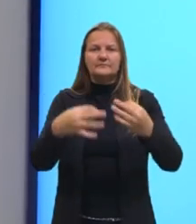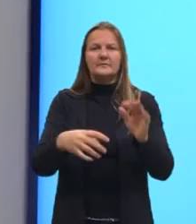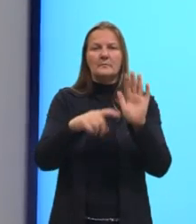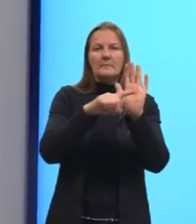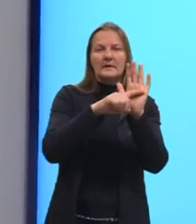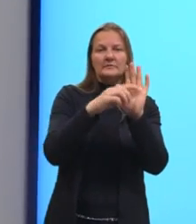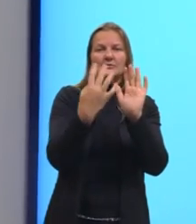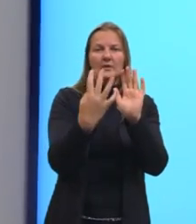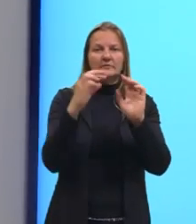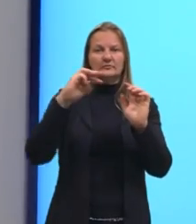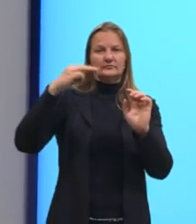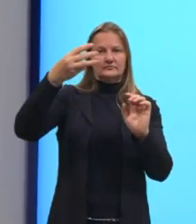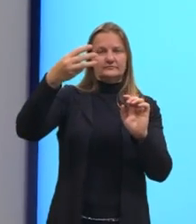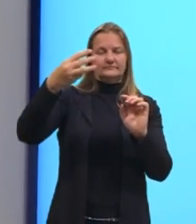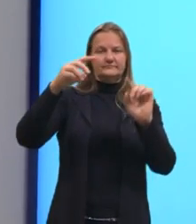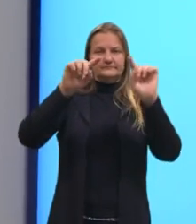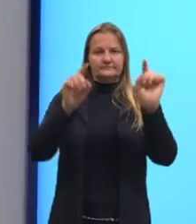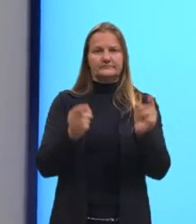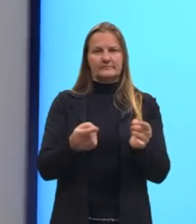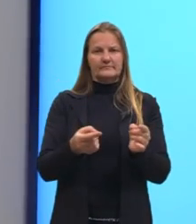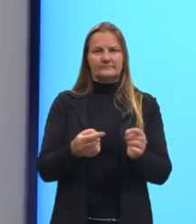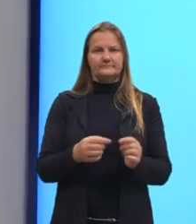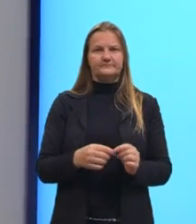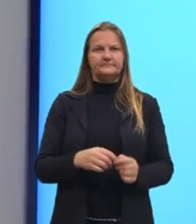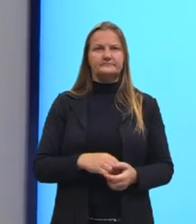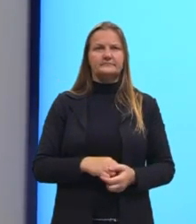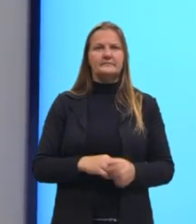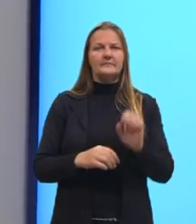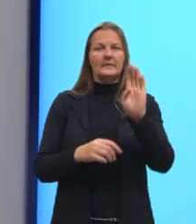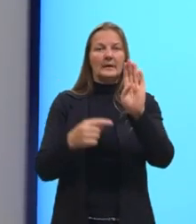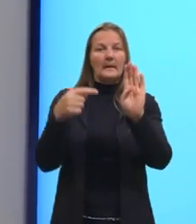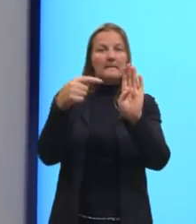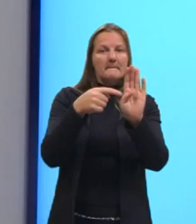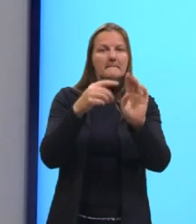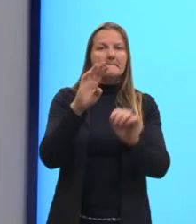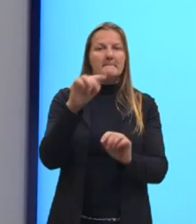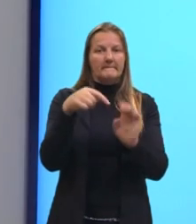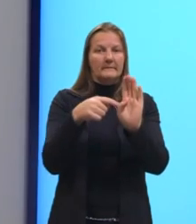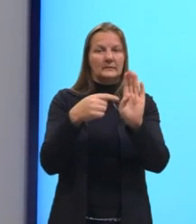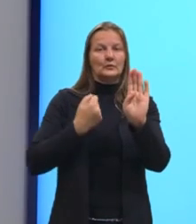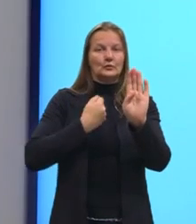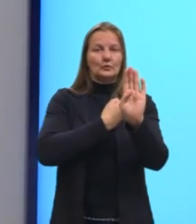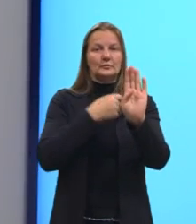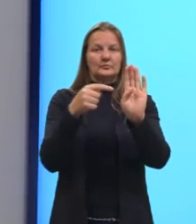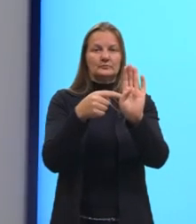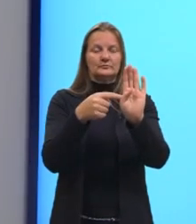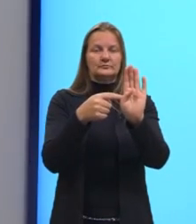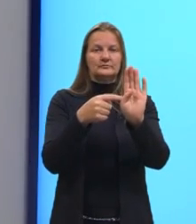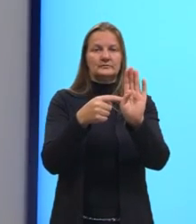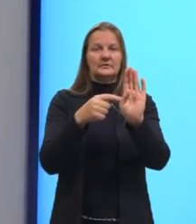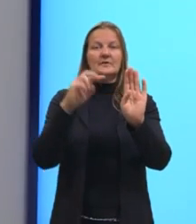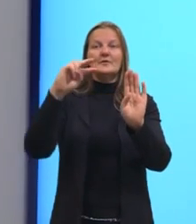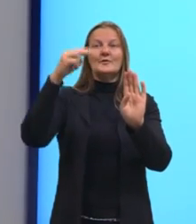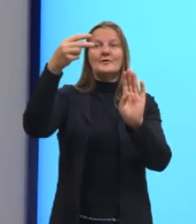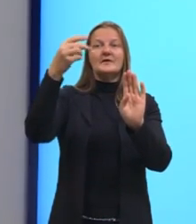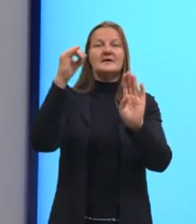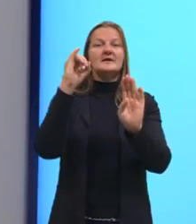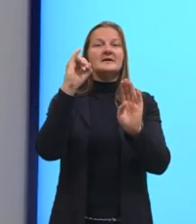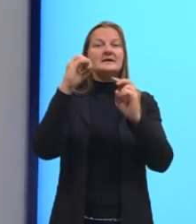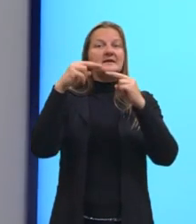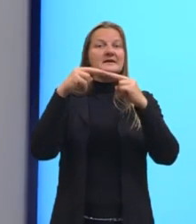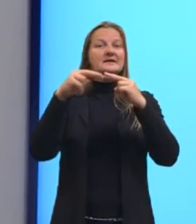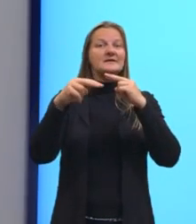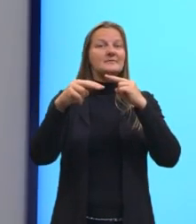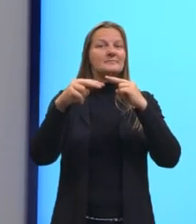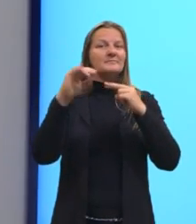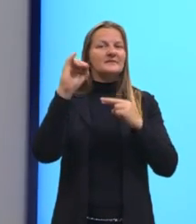menos 4 elevado a 3 nós temos base nêga ó e aqui o nosso expoente é impar então nós sabemos